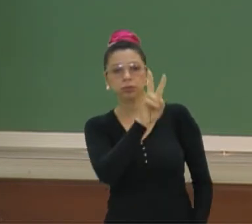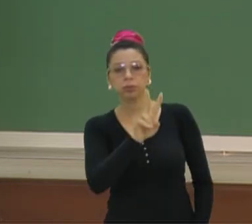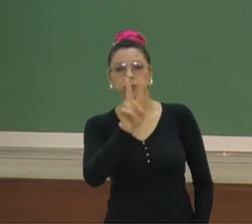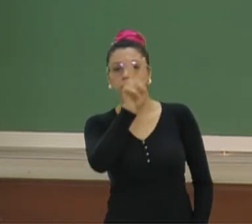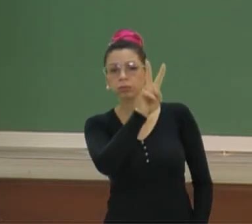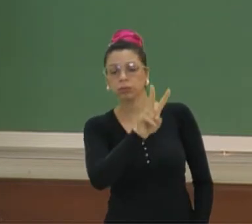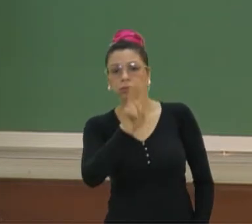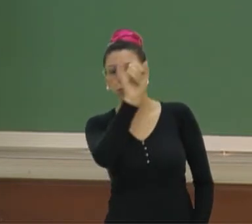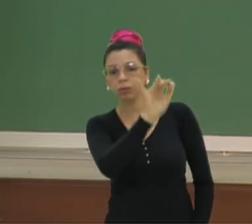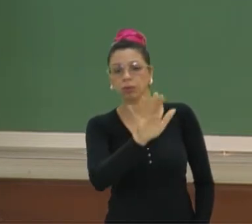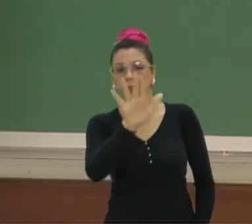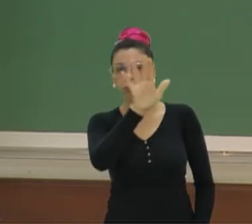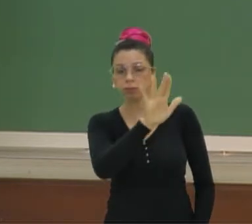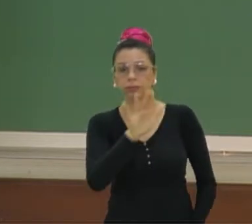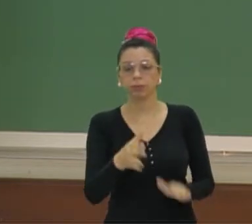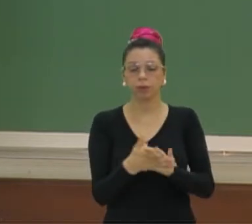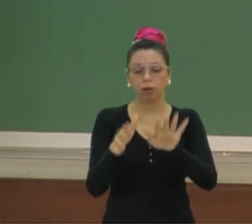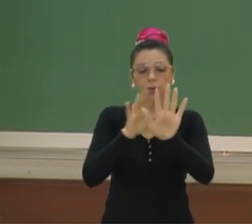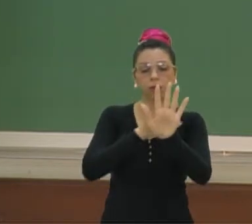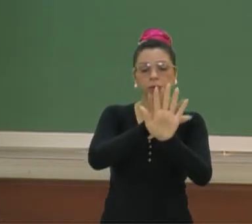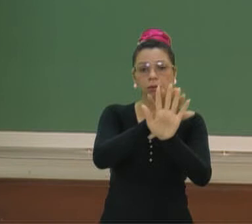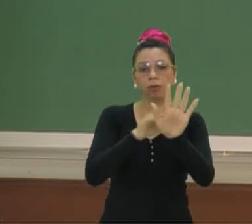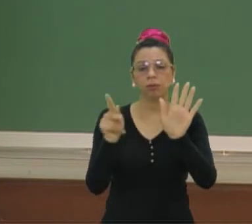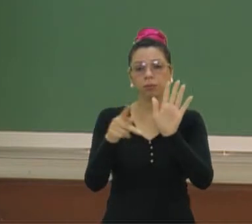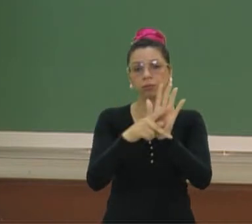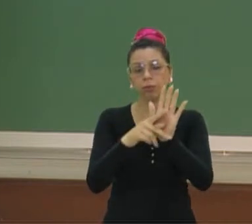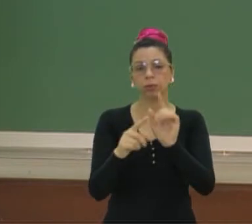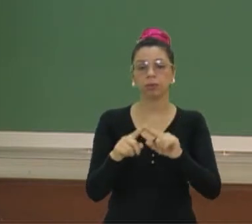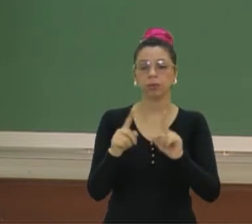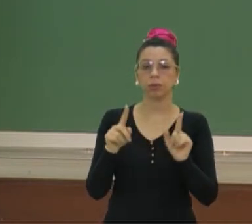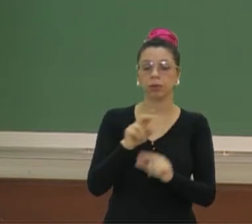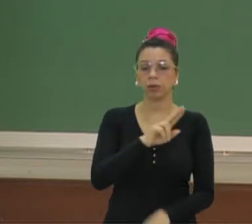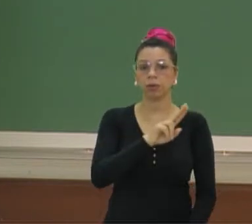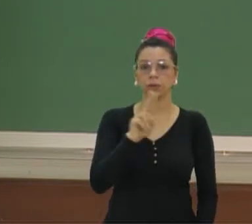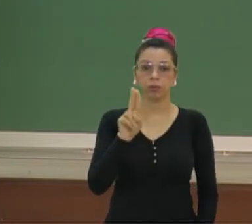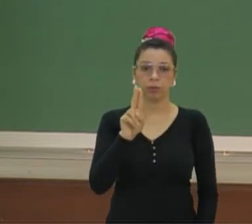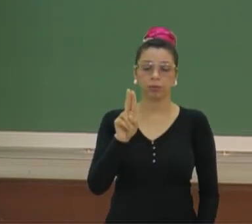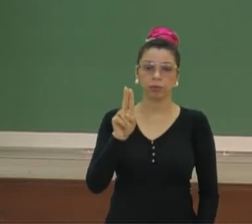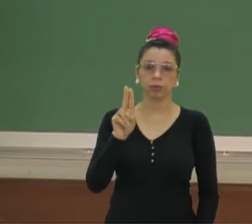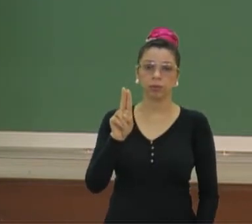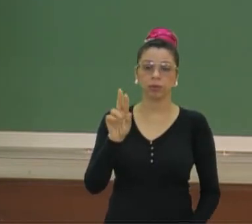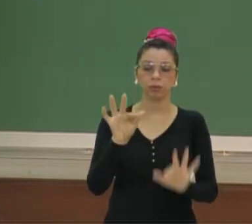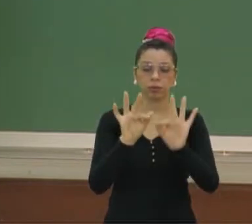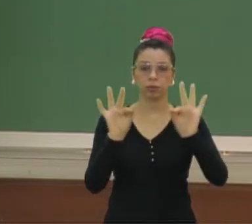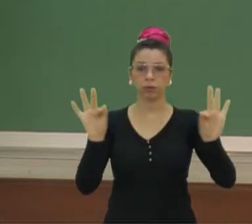por essa imagem da mão ela própria. Eu usei